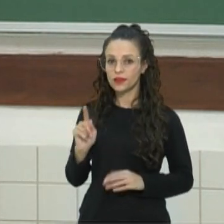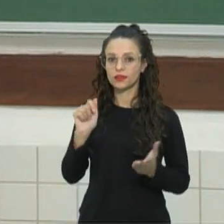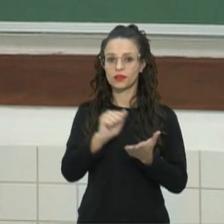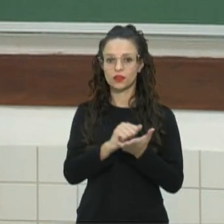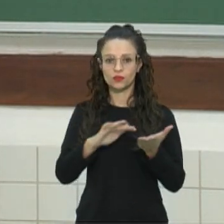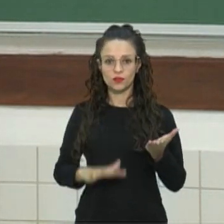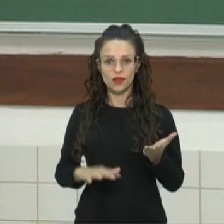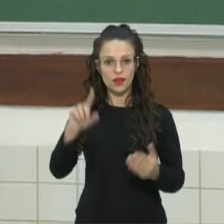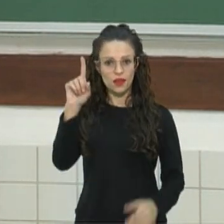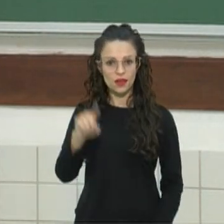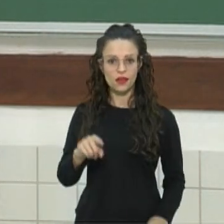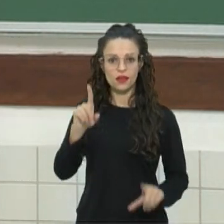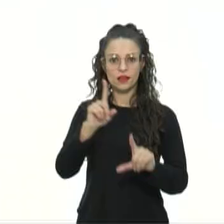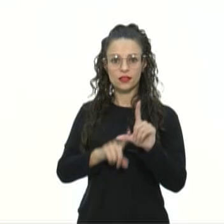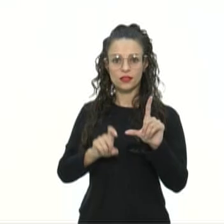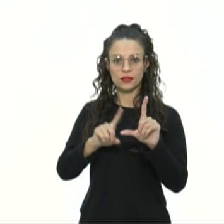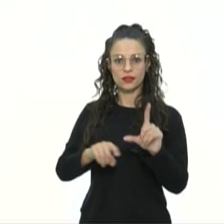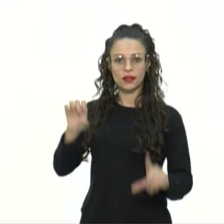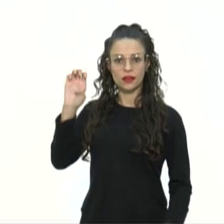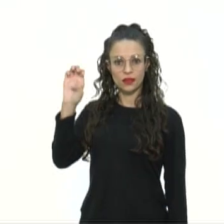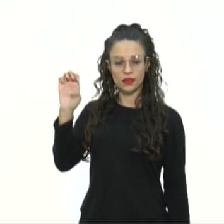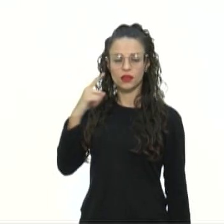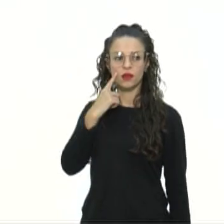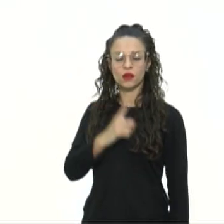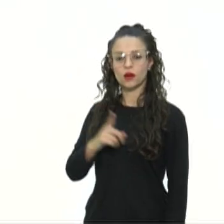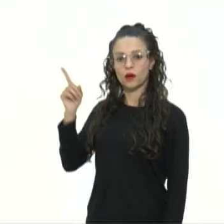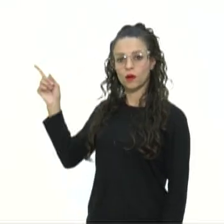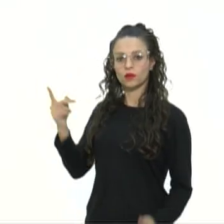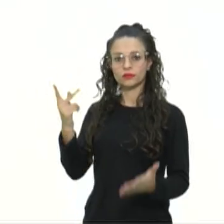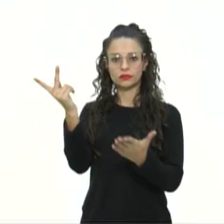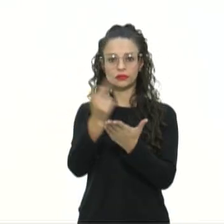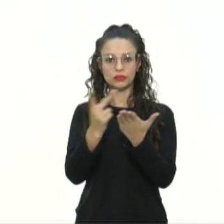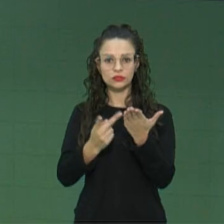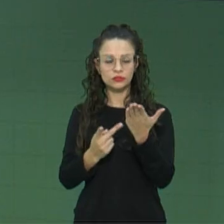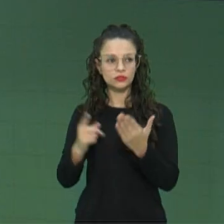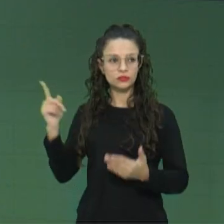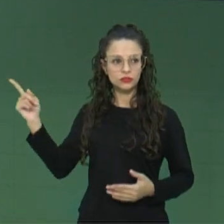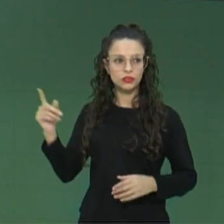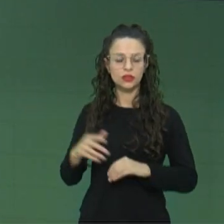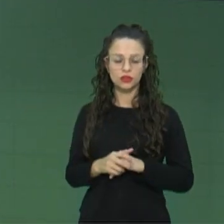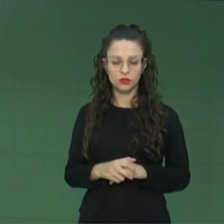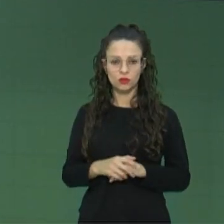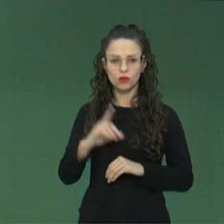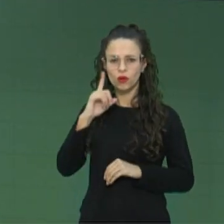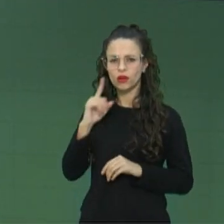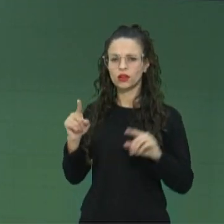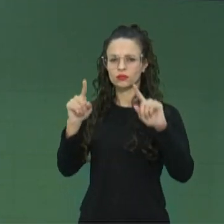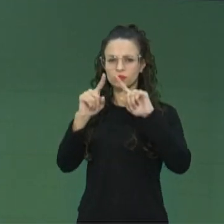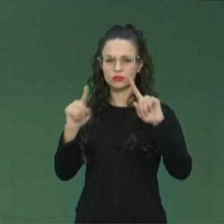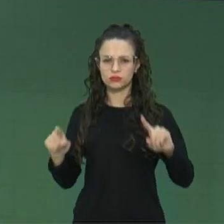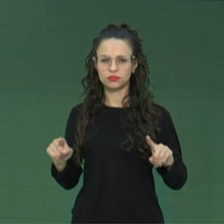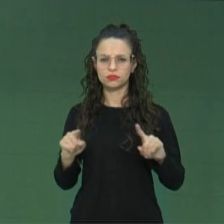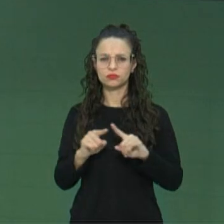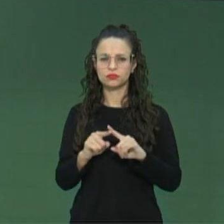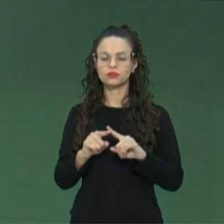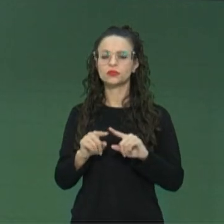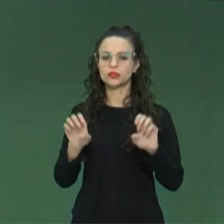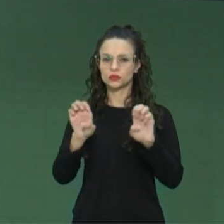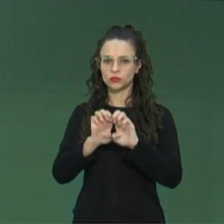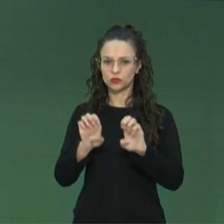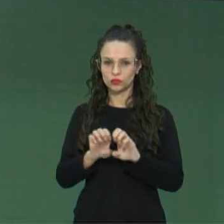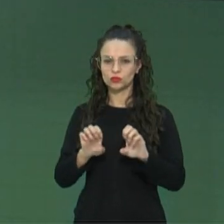exercício é a letra E. Eu desenhei aqui no quadro, né? Ciclo propano, cadeia fechada com 3